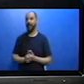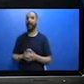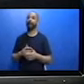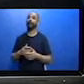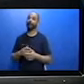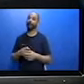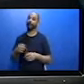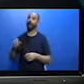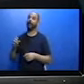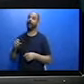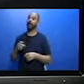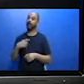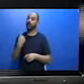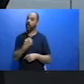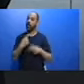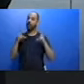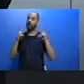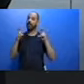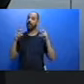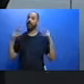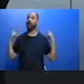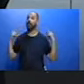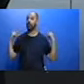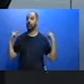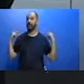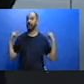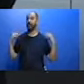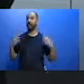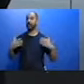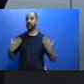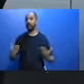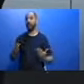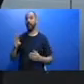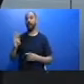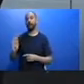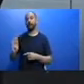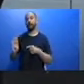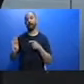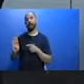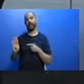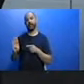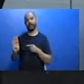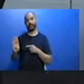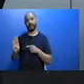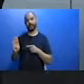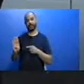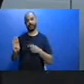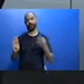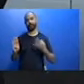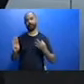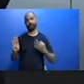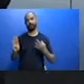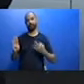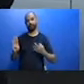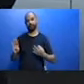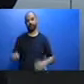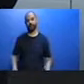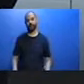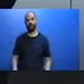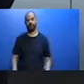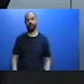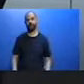motorista né gente então alternativa sem dúvida a letra b